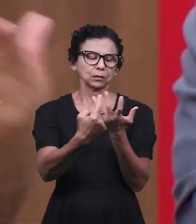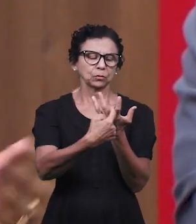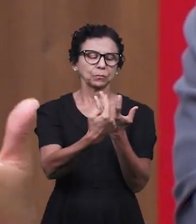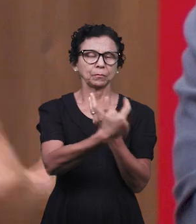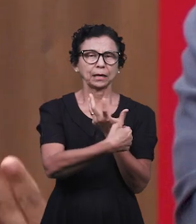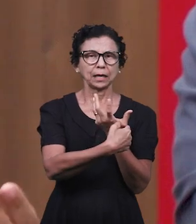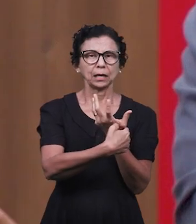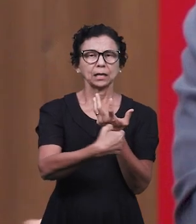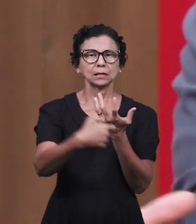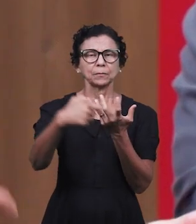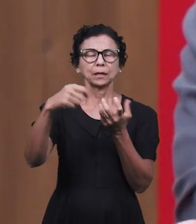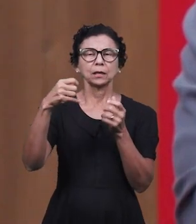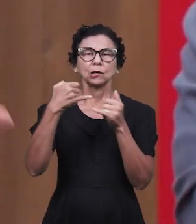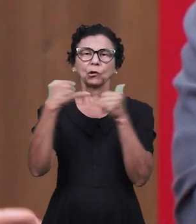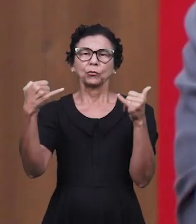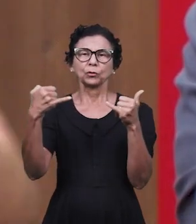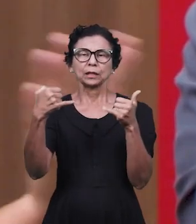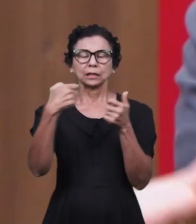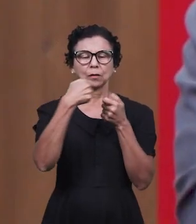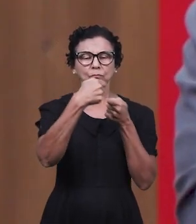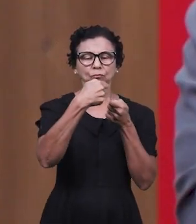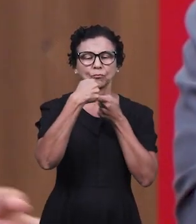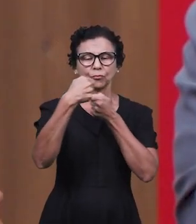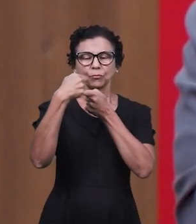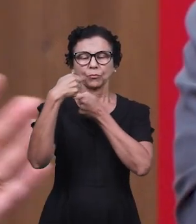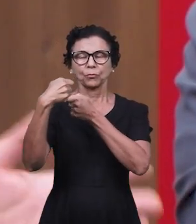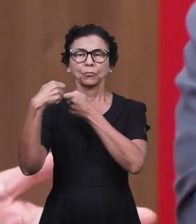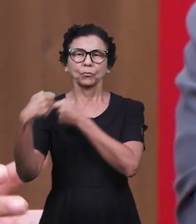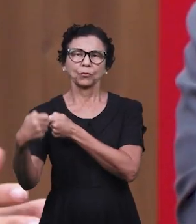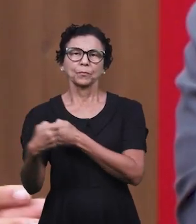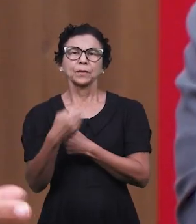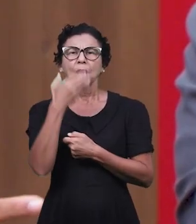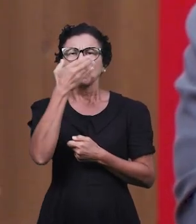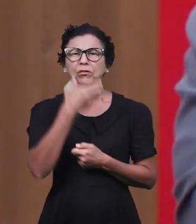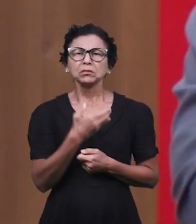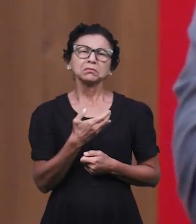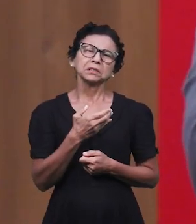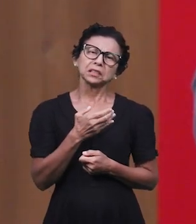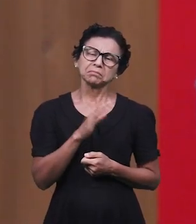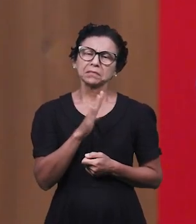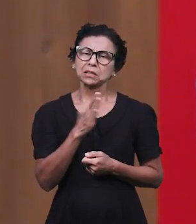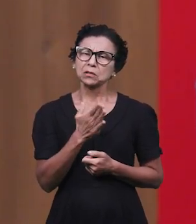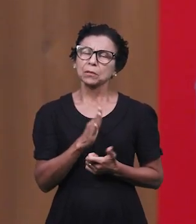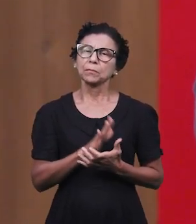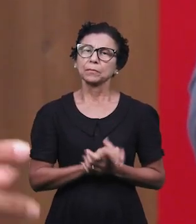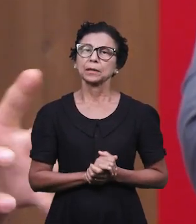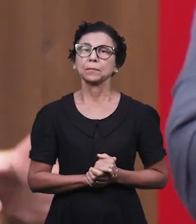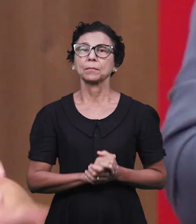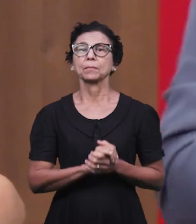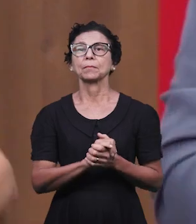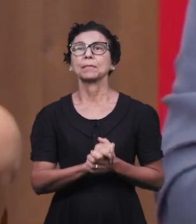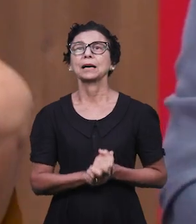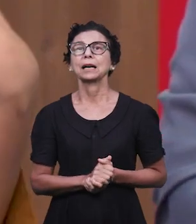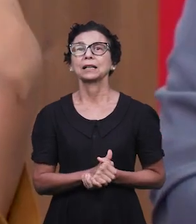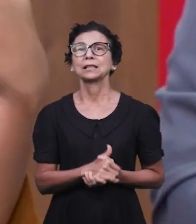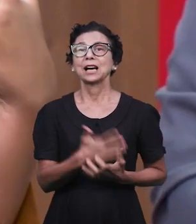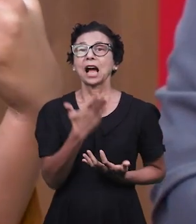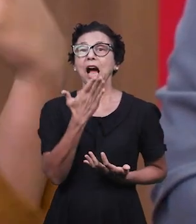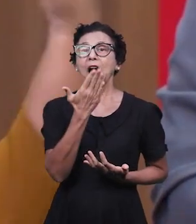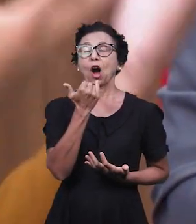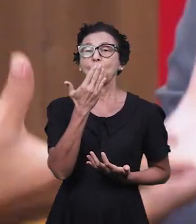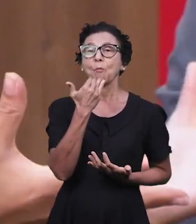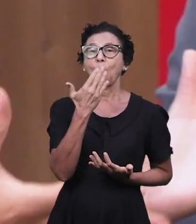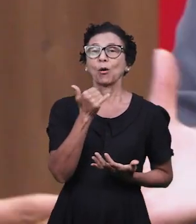fica acumulada ali. E quando a gente come fruta, uma coisa assim mais leve, não incomoda tanto. Mas se a gente bater